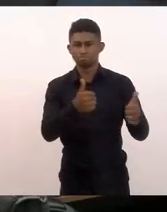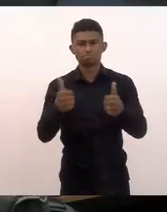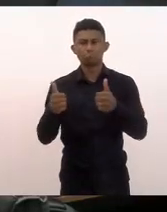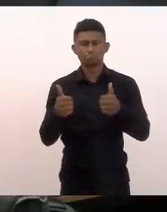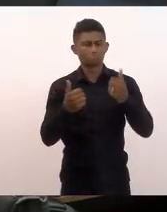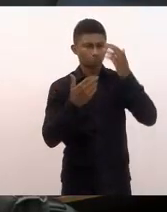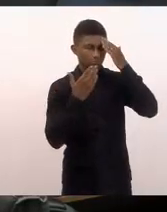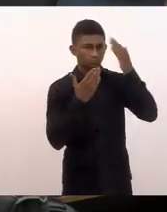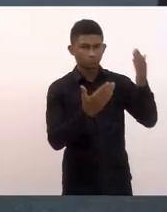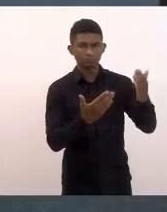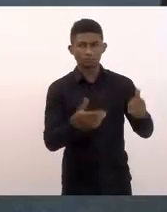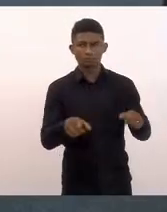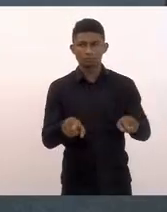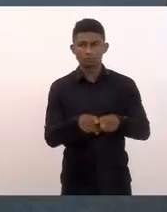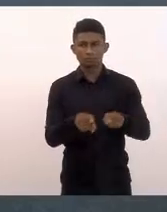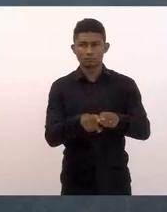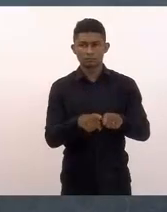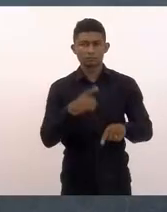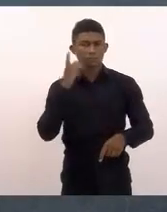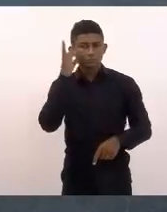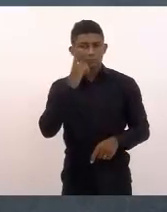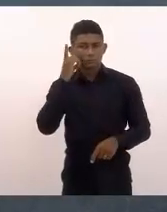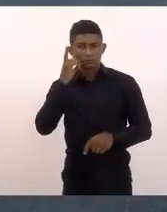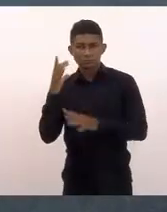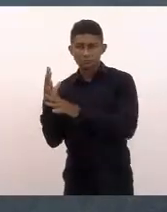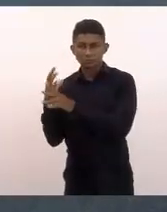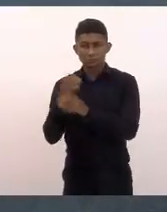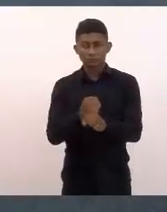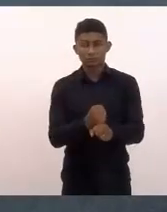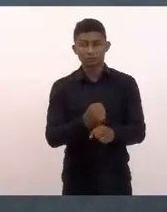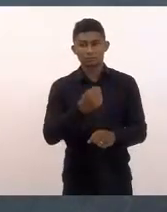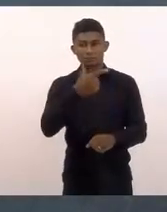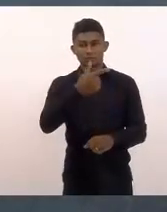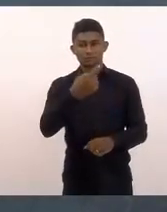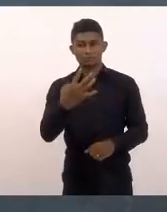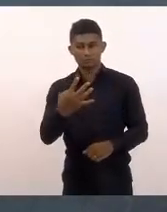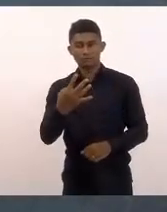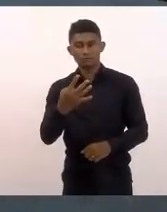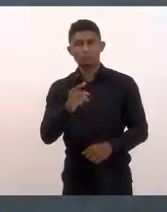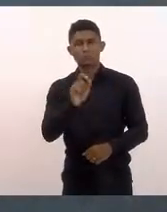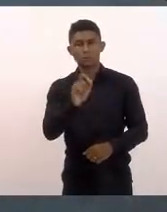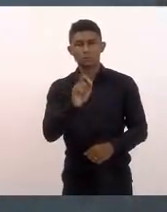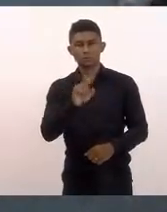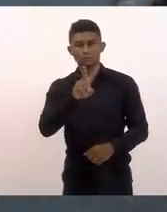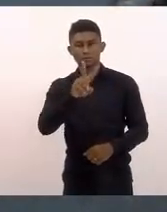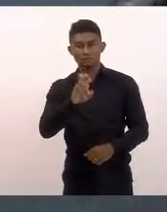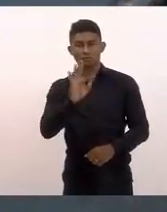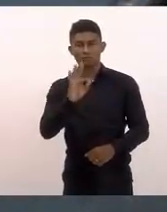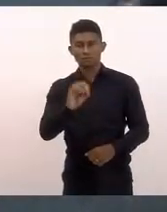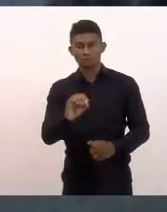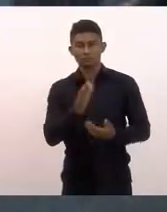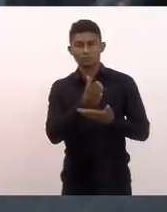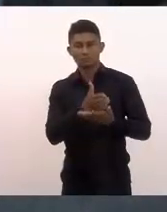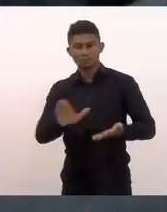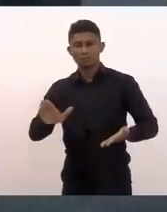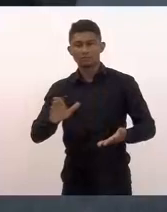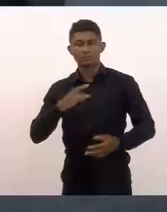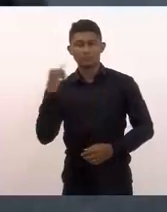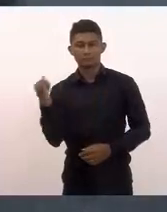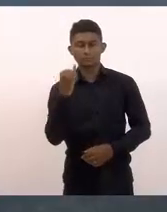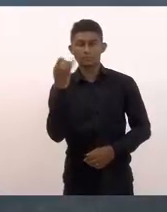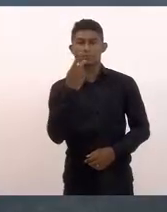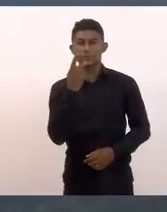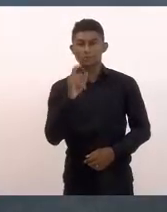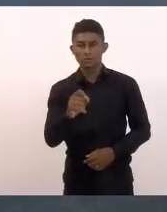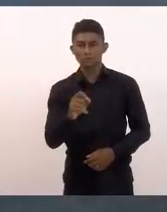agradecer aos 24 deputados que votaram pela derrubada do veto. É importante ressaltar aqueles